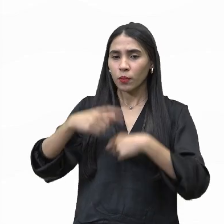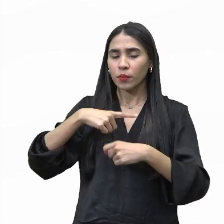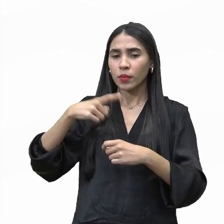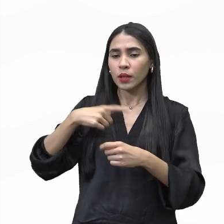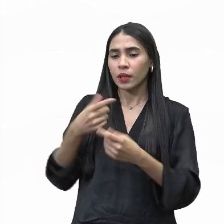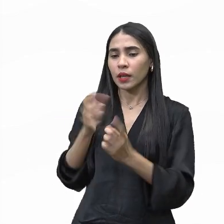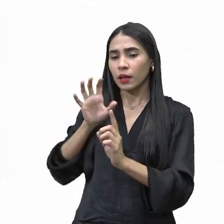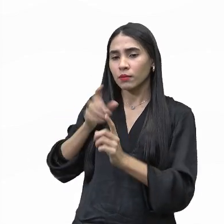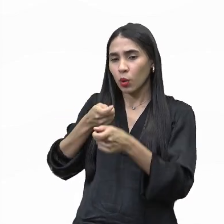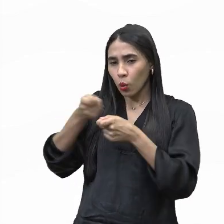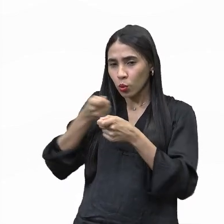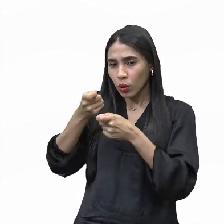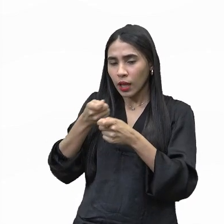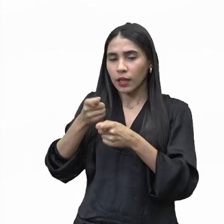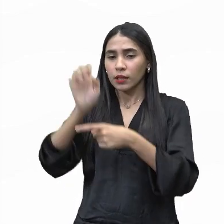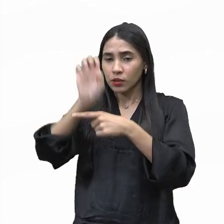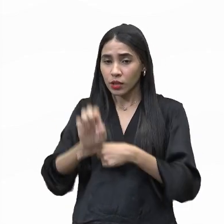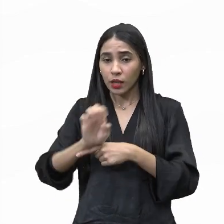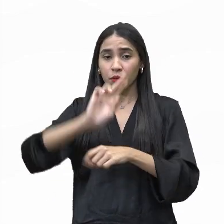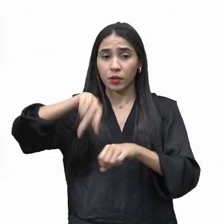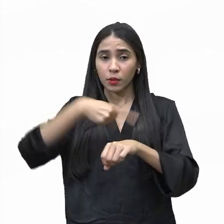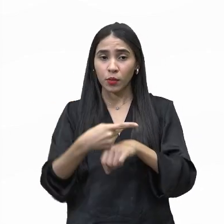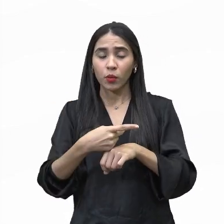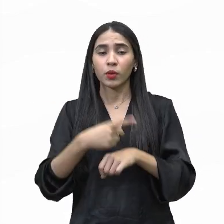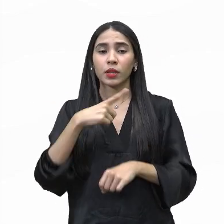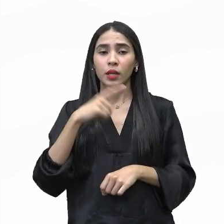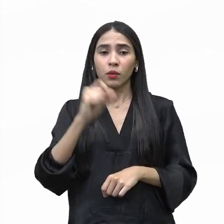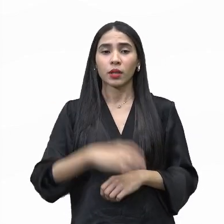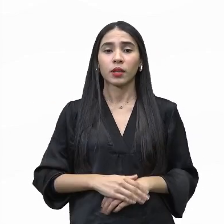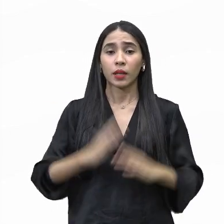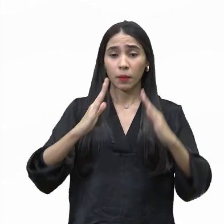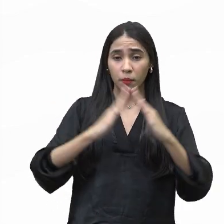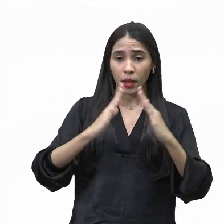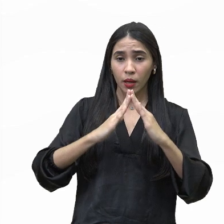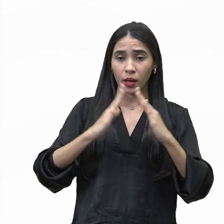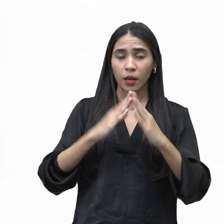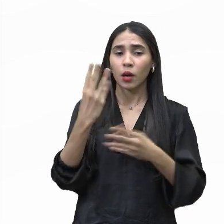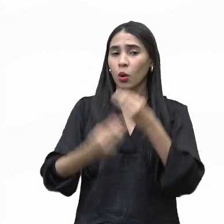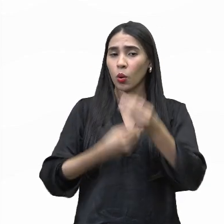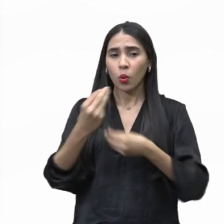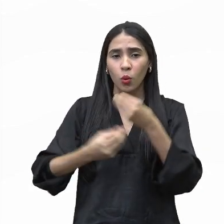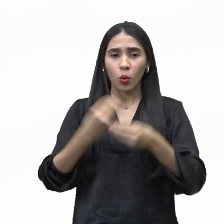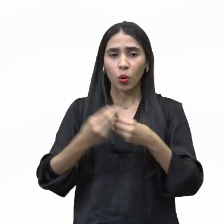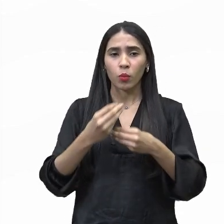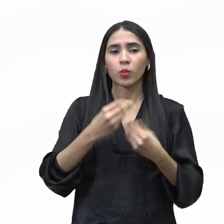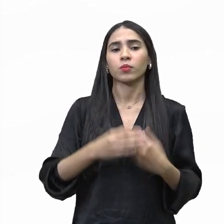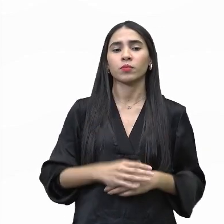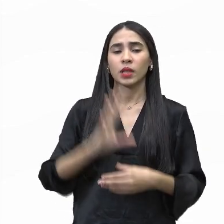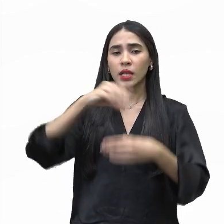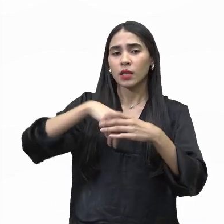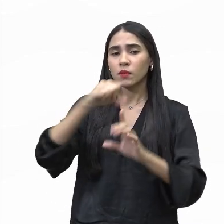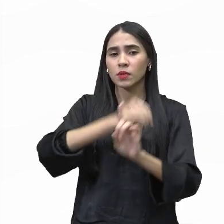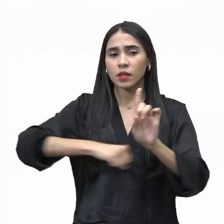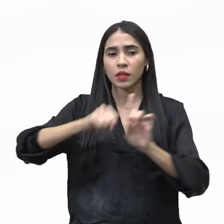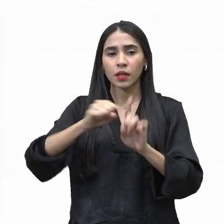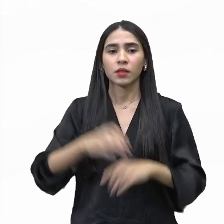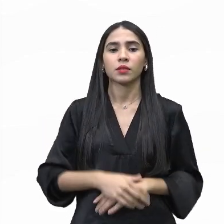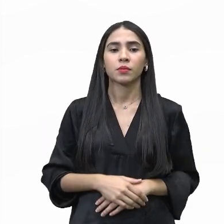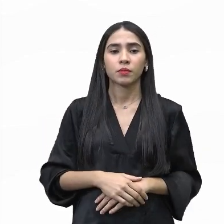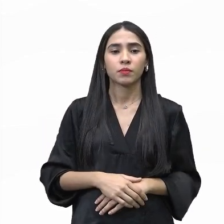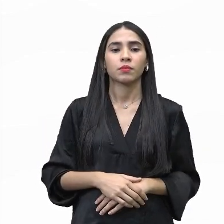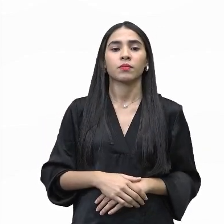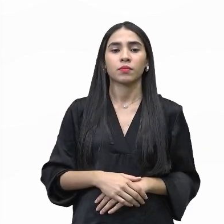pelo Estado. Depois nós vamos ver a propriedade, como é que se dava a propriedade nessa sociedade. Então os meios